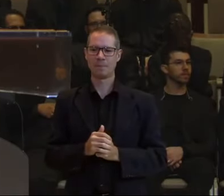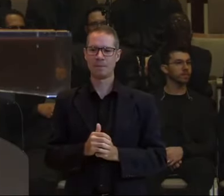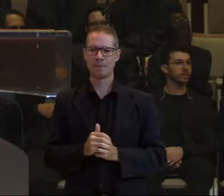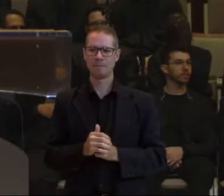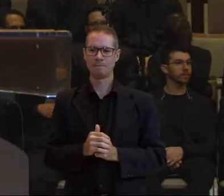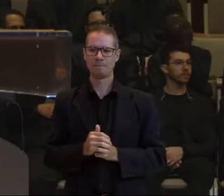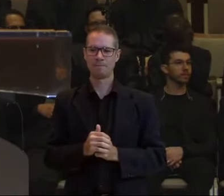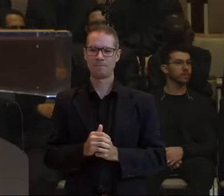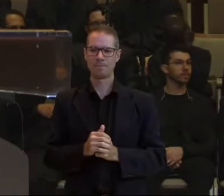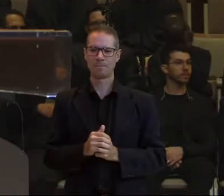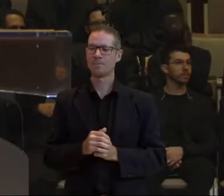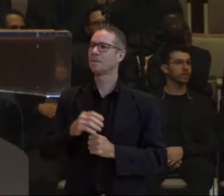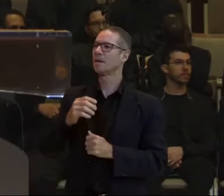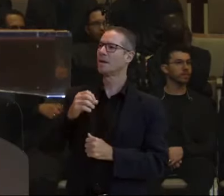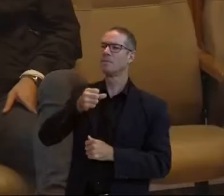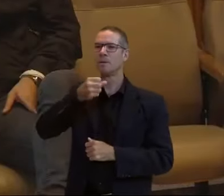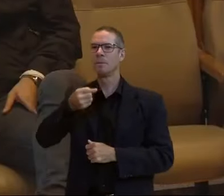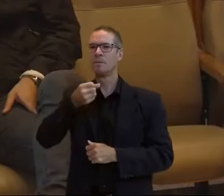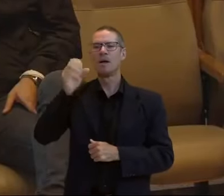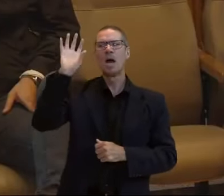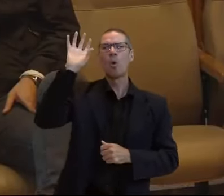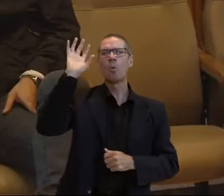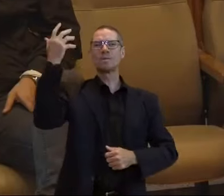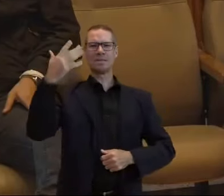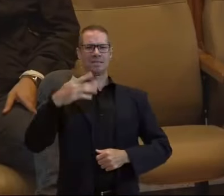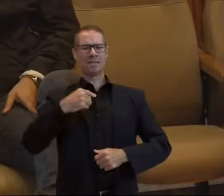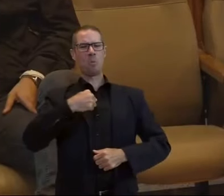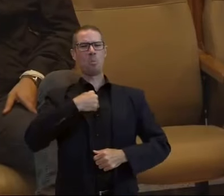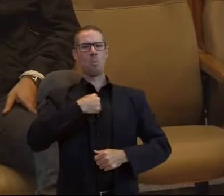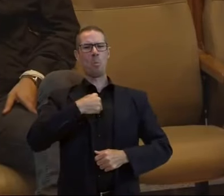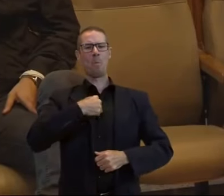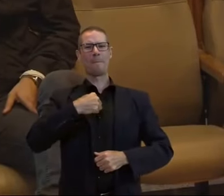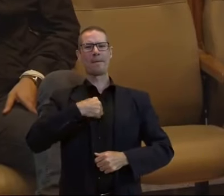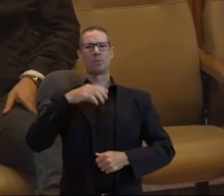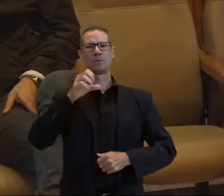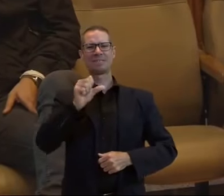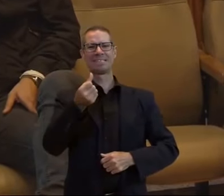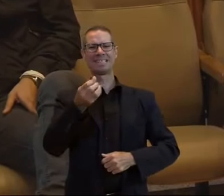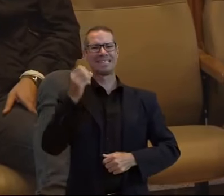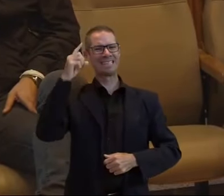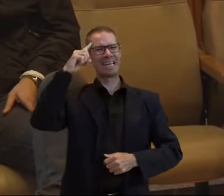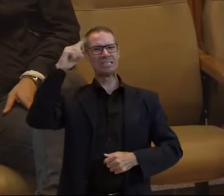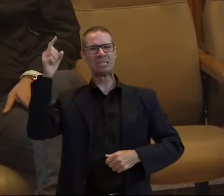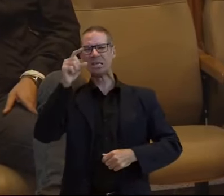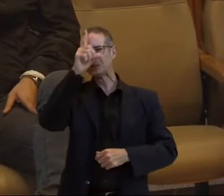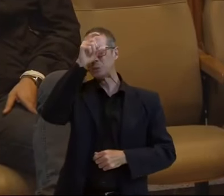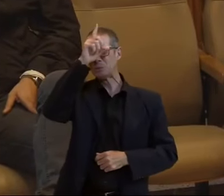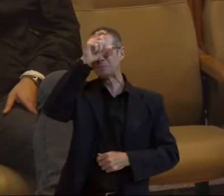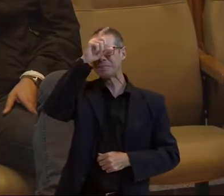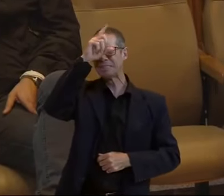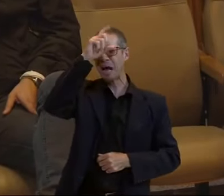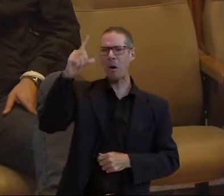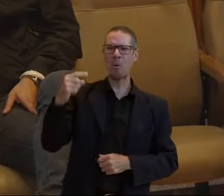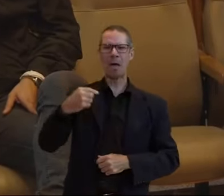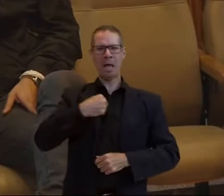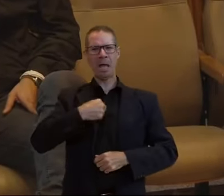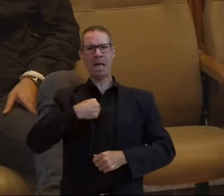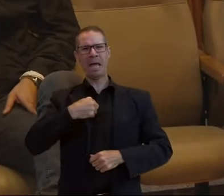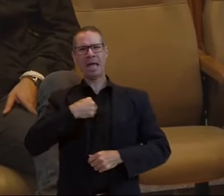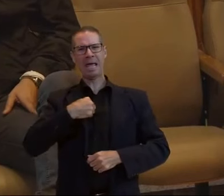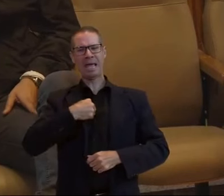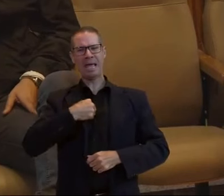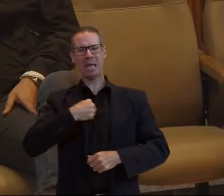Fala bem alto aí no microfone, isso. O que aconteceu comigo foram 60 dias num hospital e eu